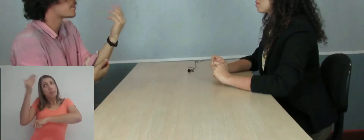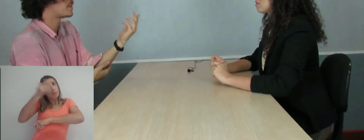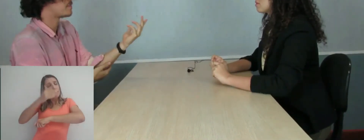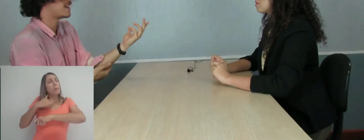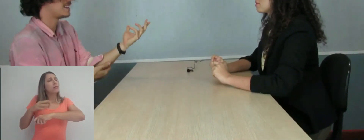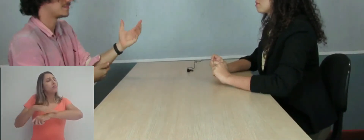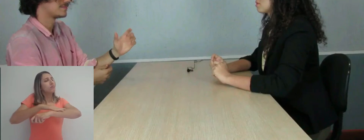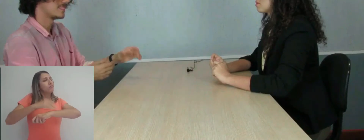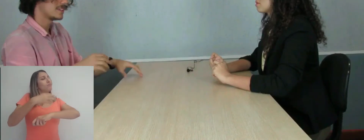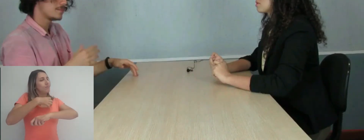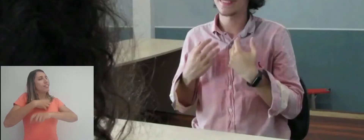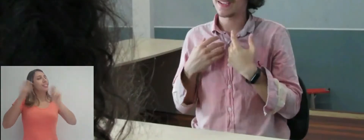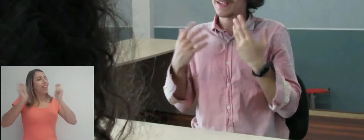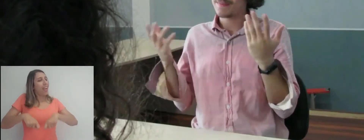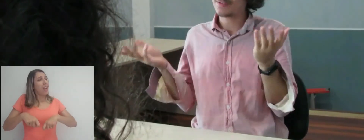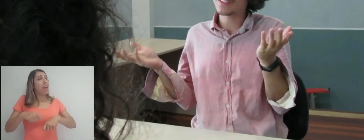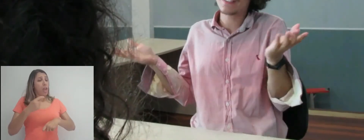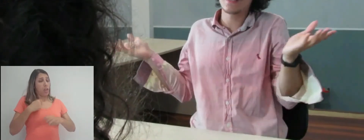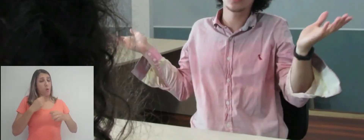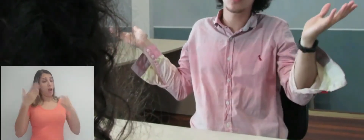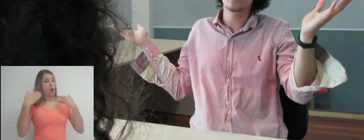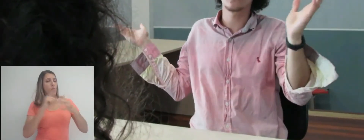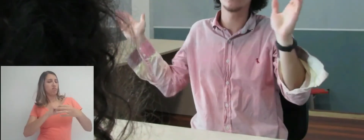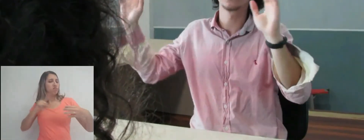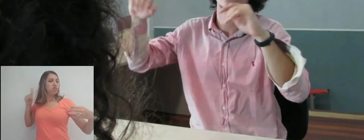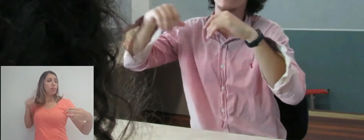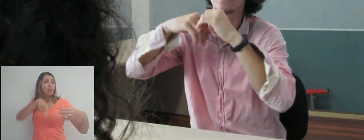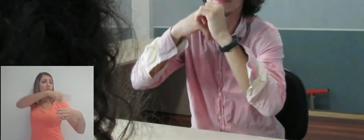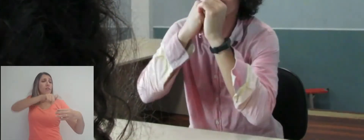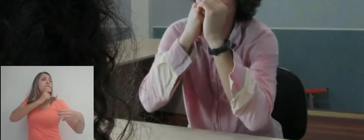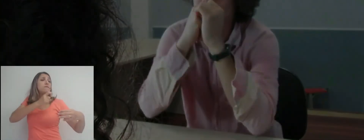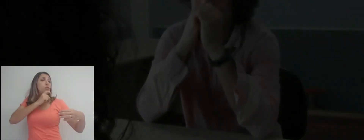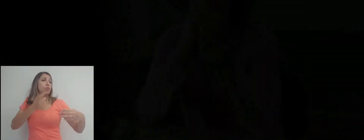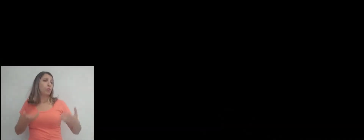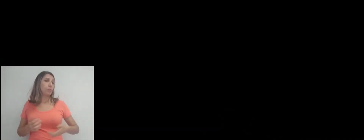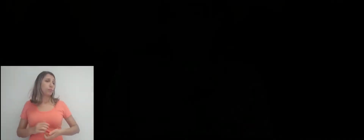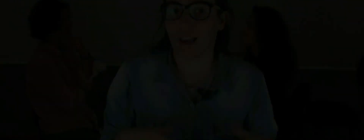mas sente na própria pele. Minha ausência deixa os corpos frios.